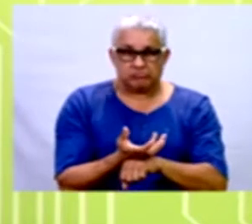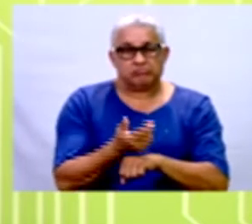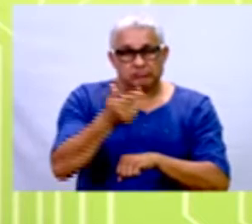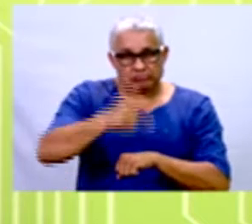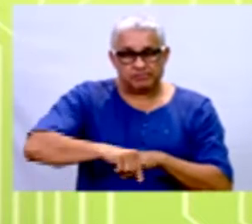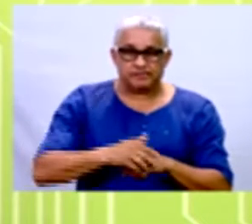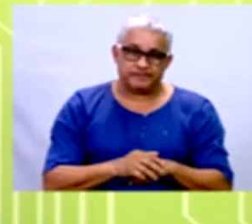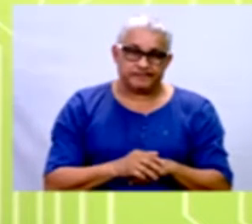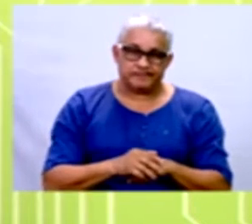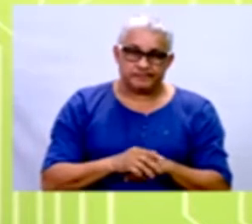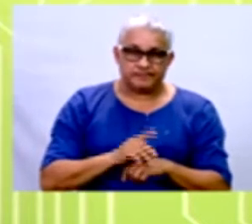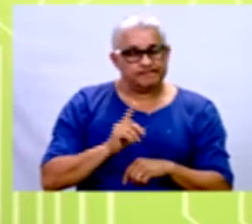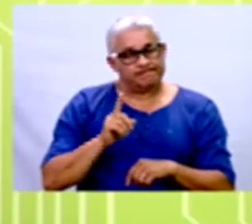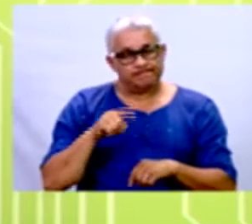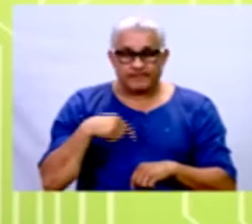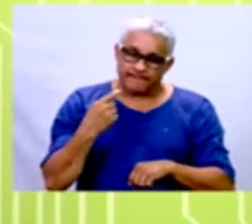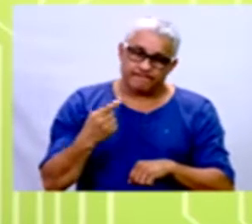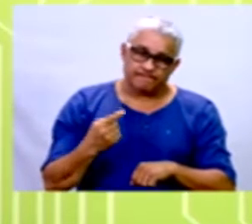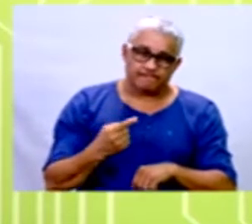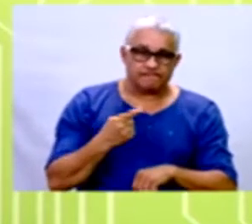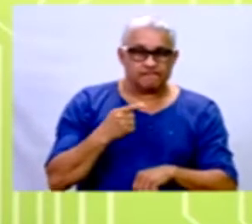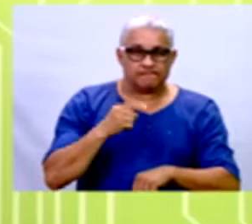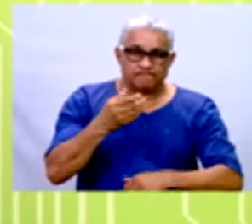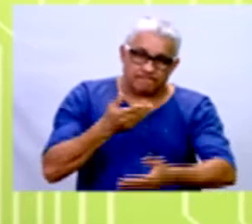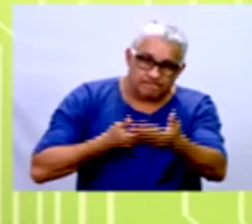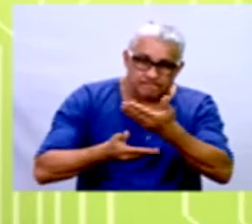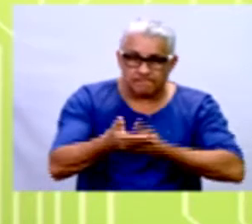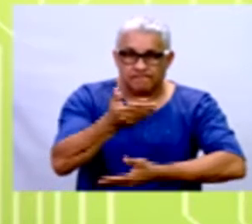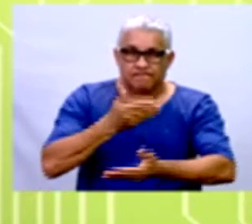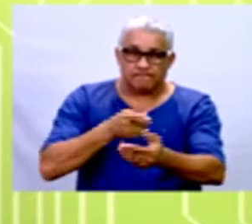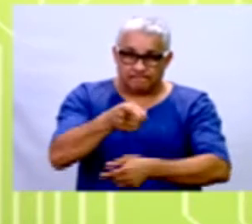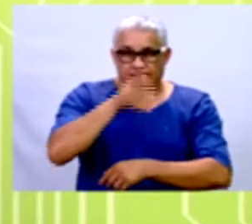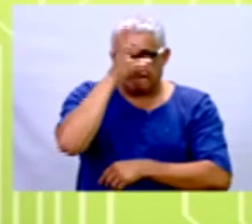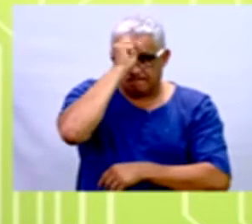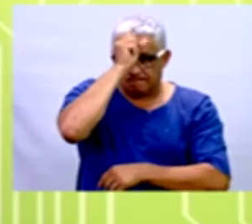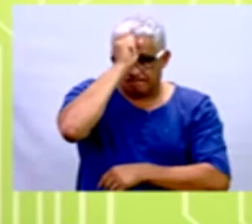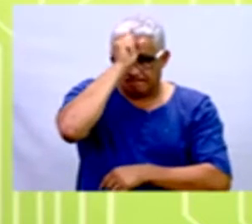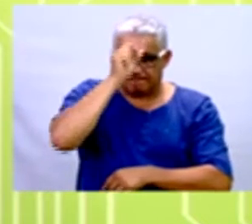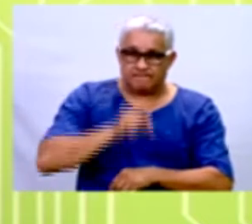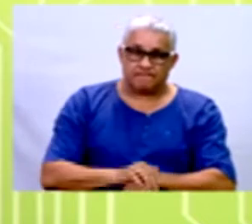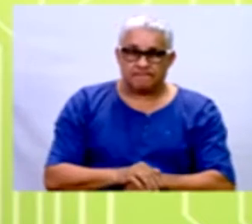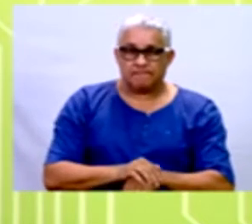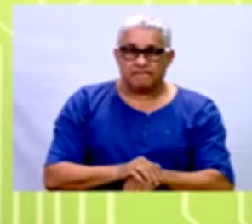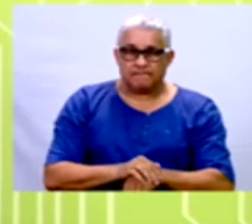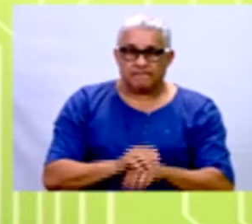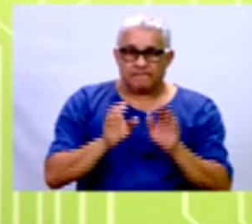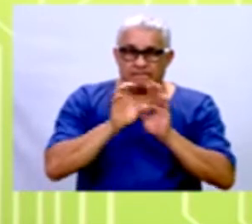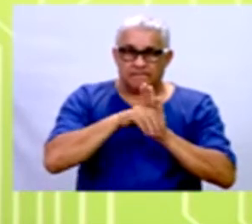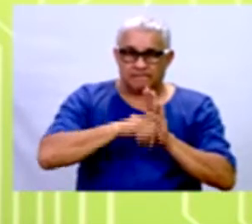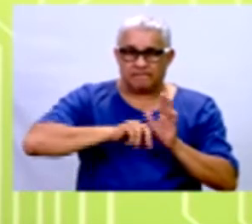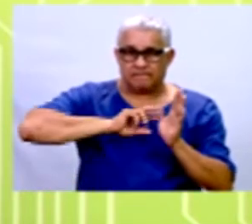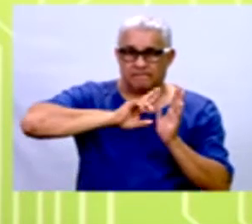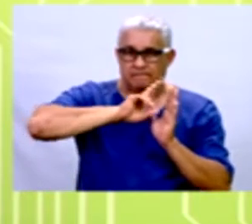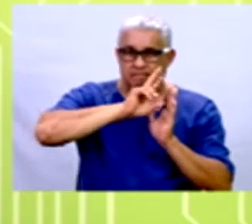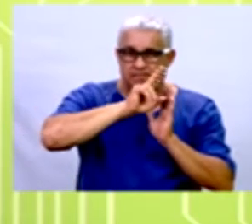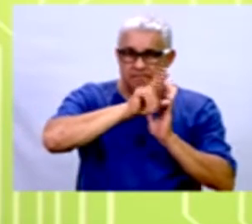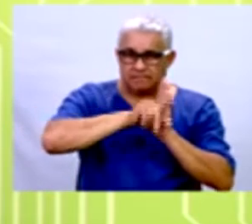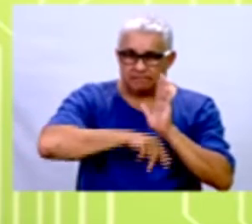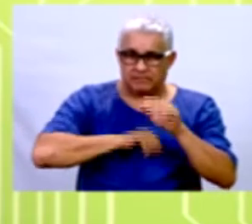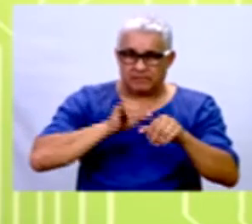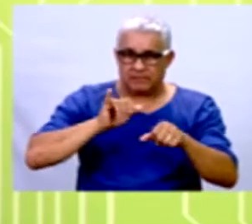gente fazer com que vocês realmente aprendam quais são todos esses conceitos que deixam essas